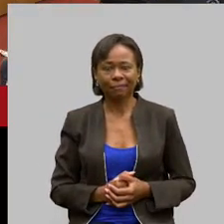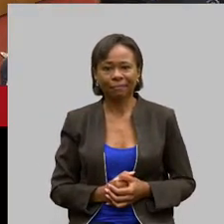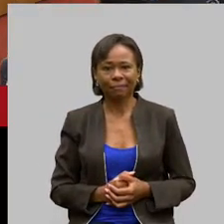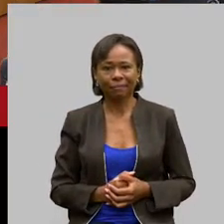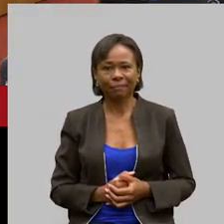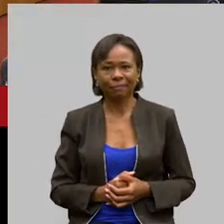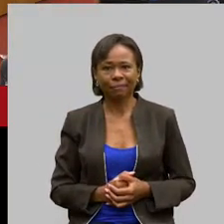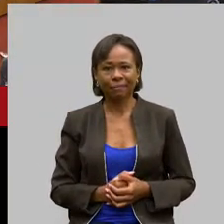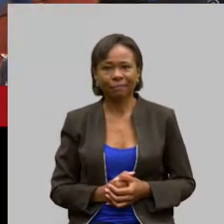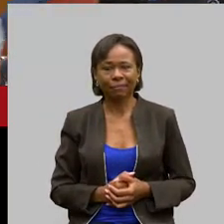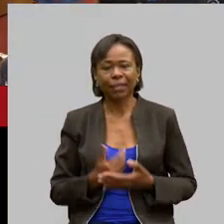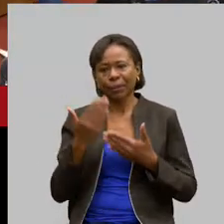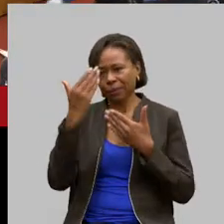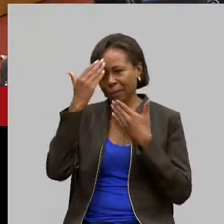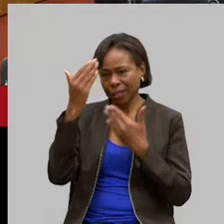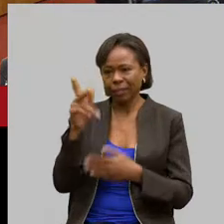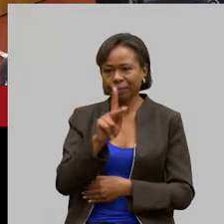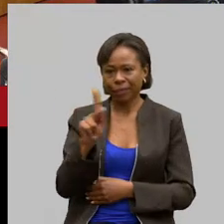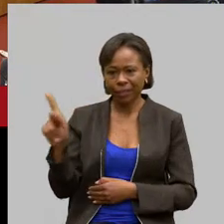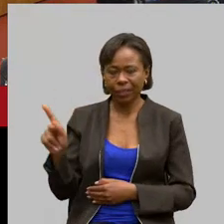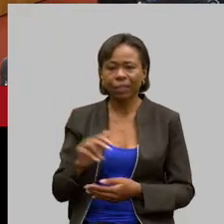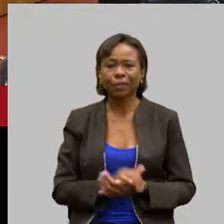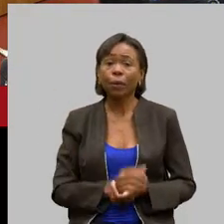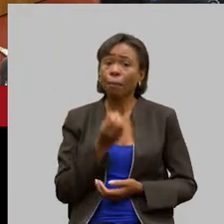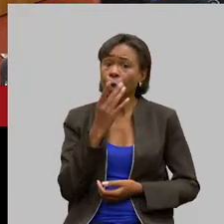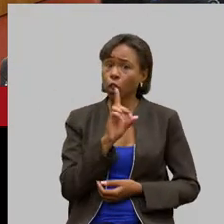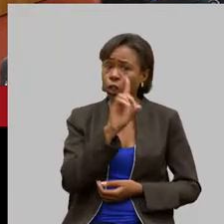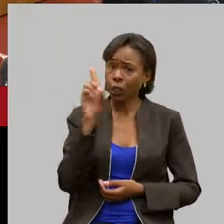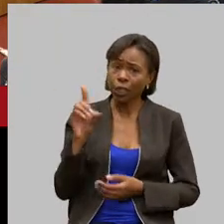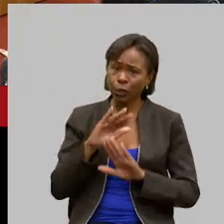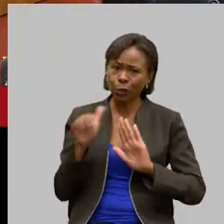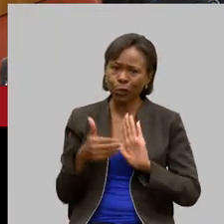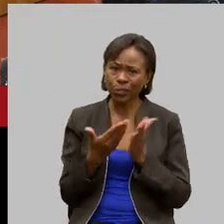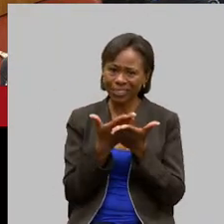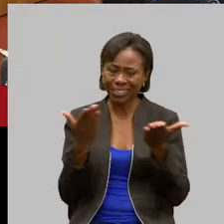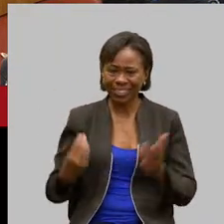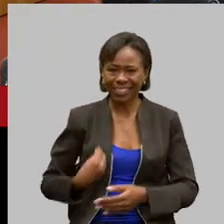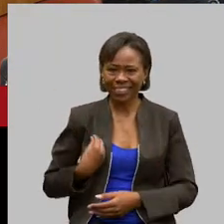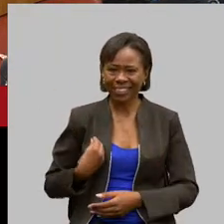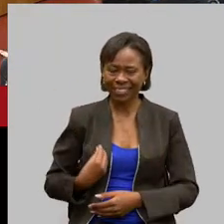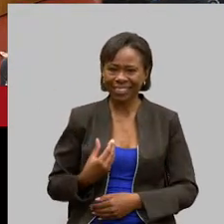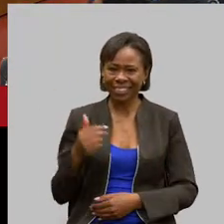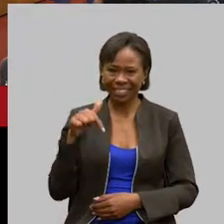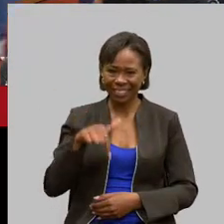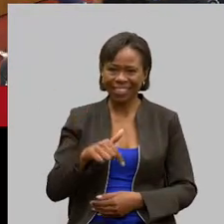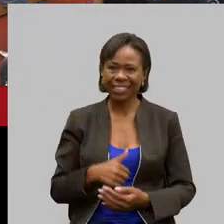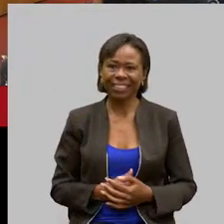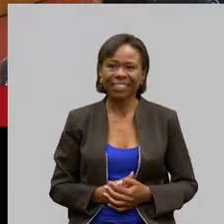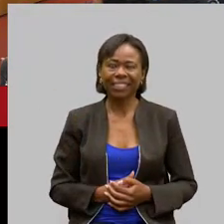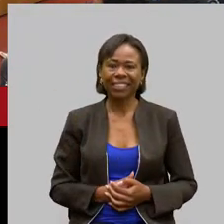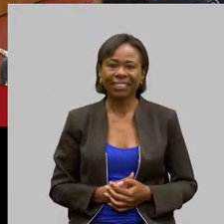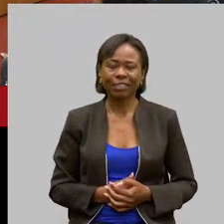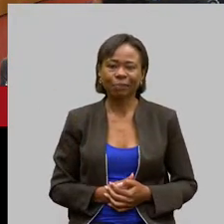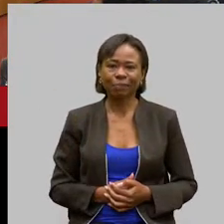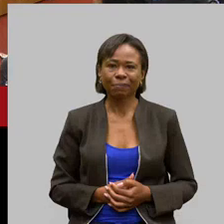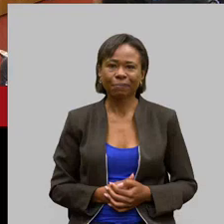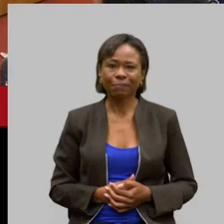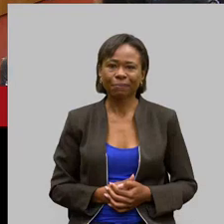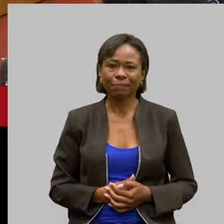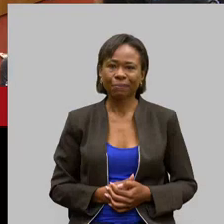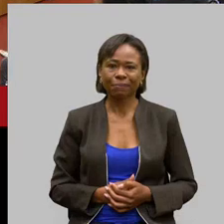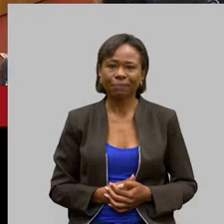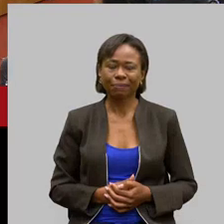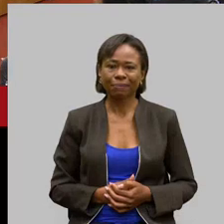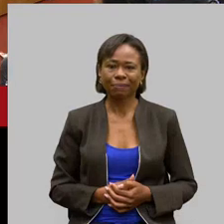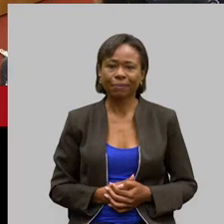Cristiano Obrigada Bom dia a todas as pessoas aqui presentes e dizer Cristiano que além de dessas